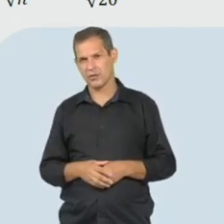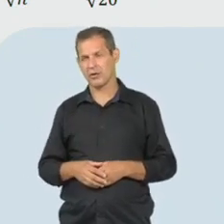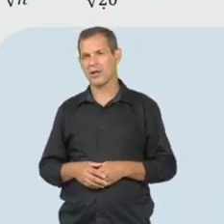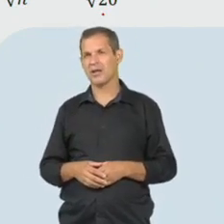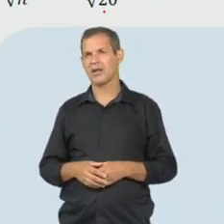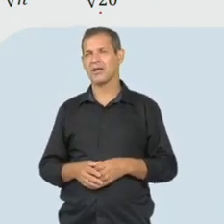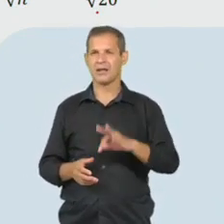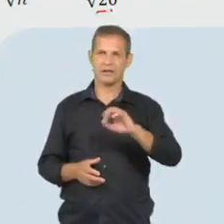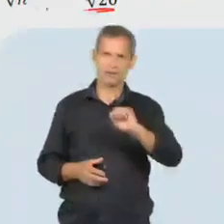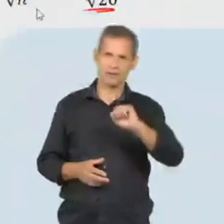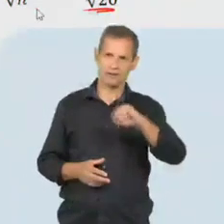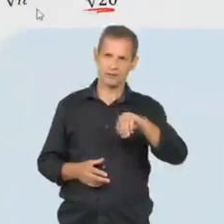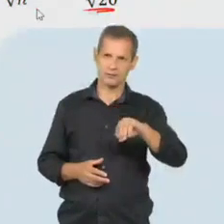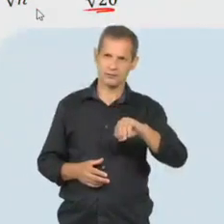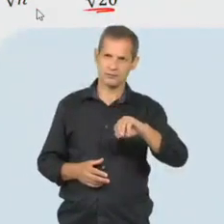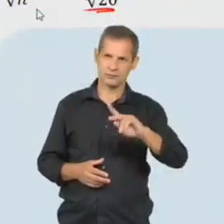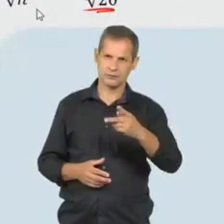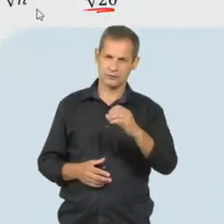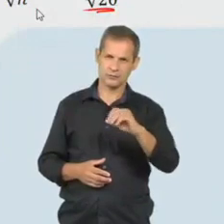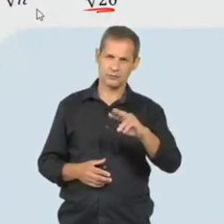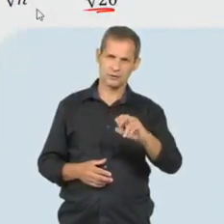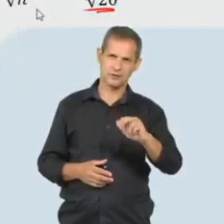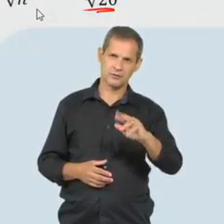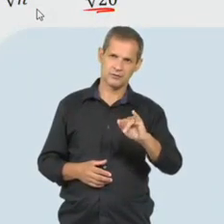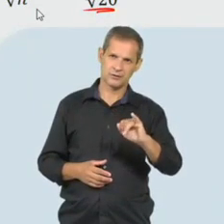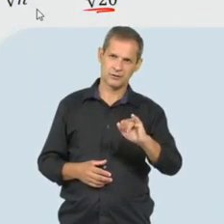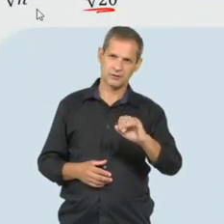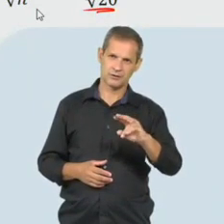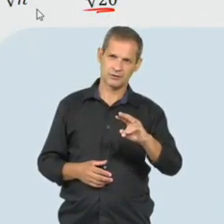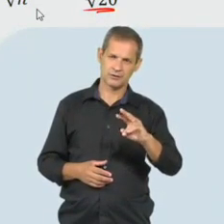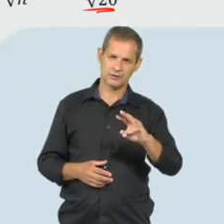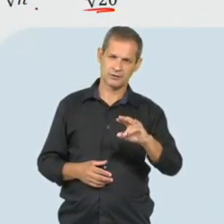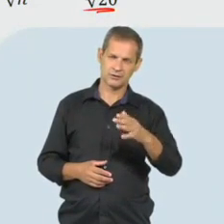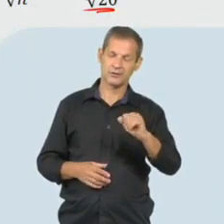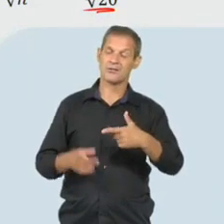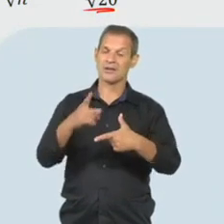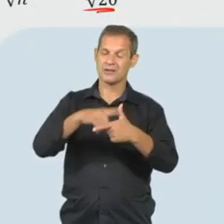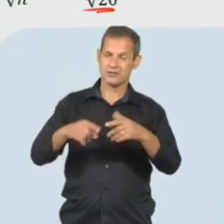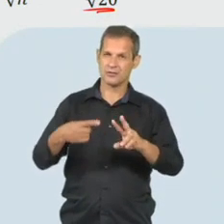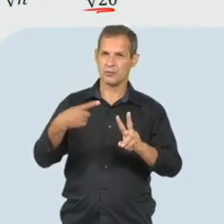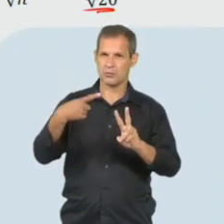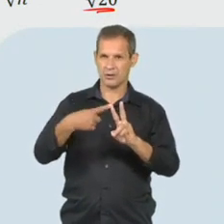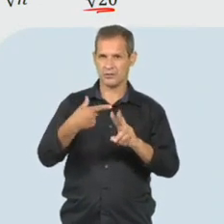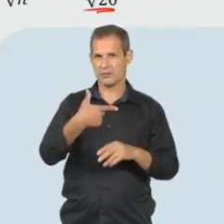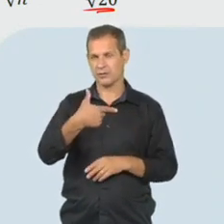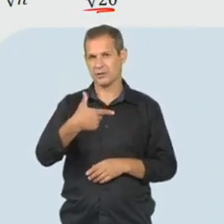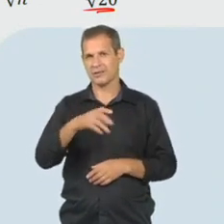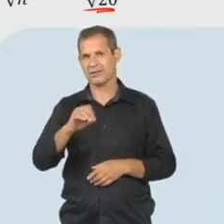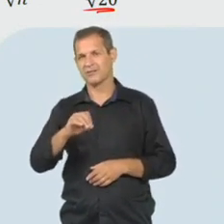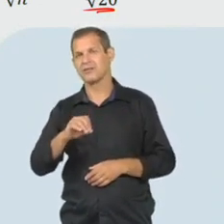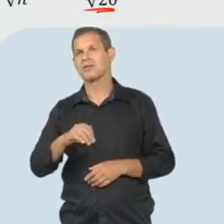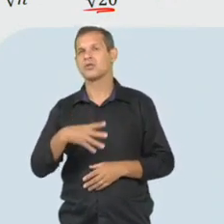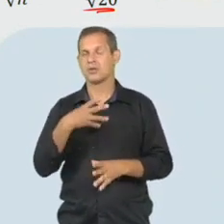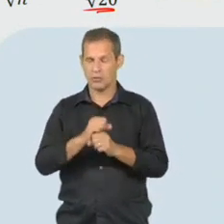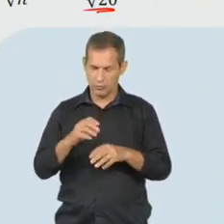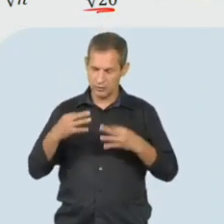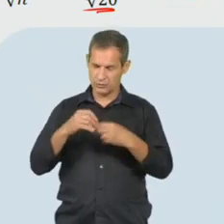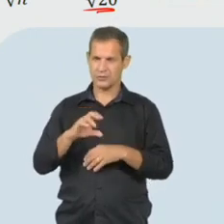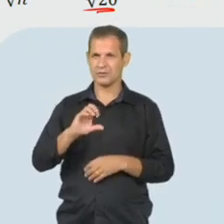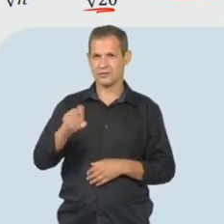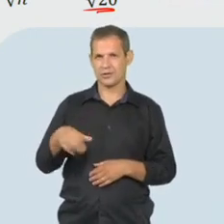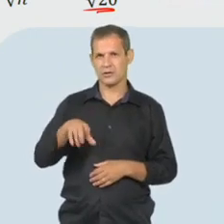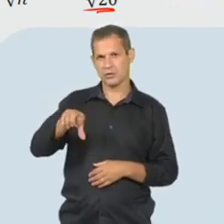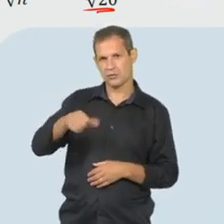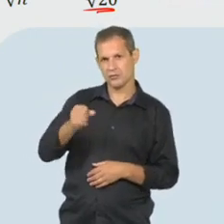minha variância, dividido pela raiz quadrada de N, que é 20. A gente encontrou aqui esse valor de 20. Calculando tudo vai dar